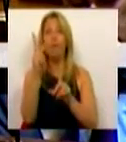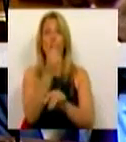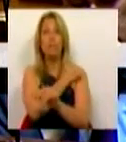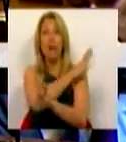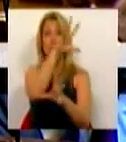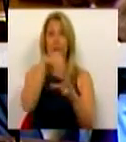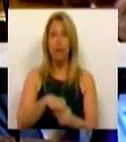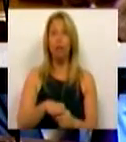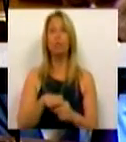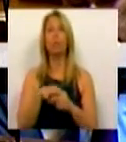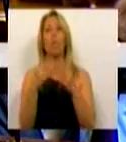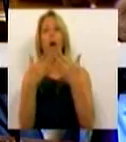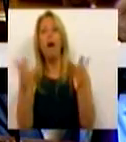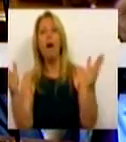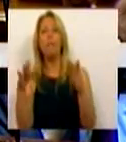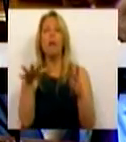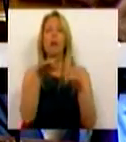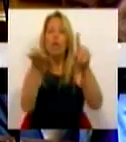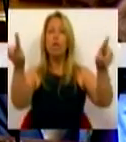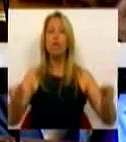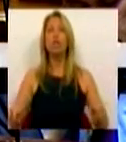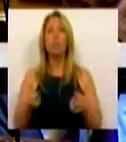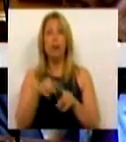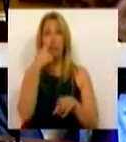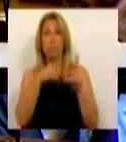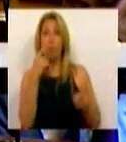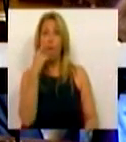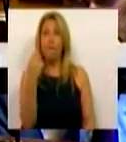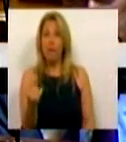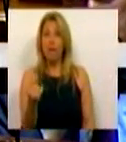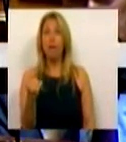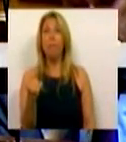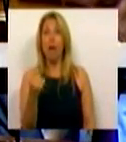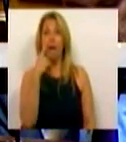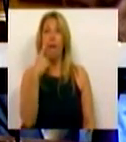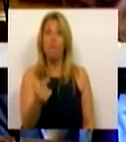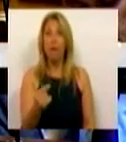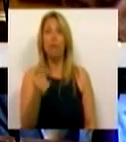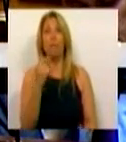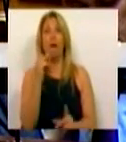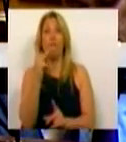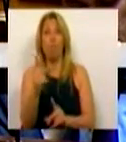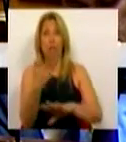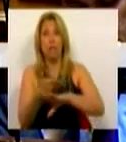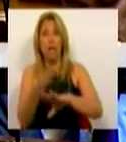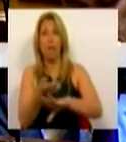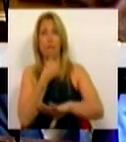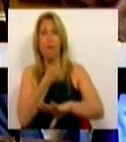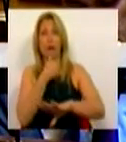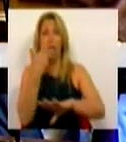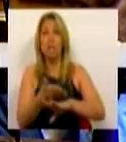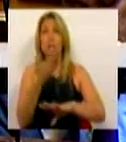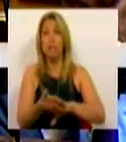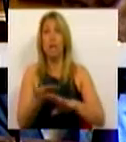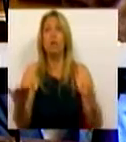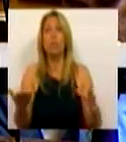de espaços a tipos específicos de vítimas, nomeadamente vítimas de violência sexual, que ainda não havia nenhum